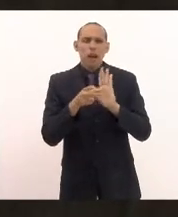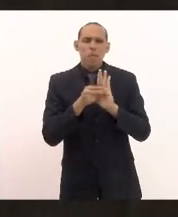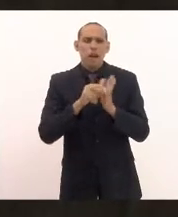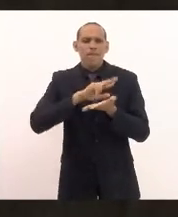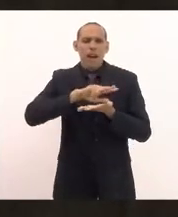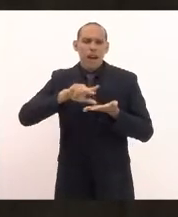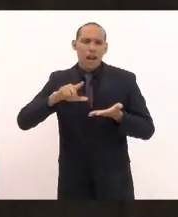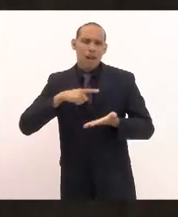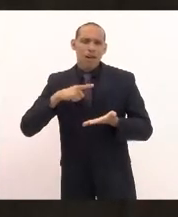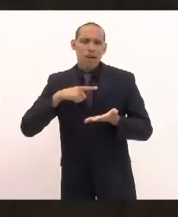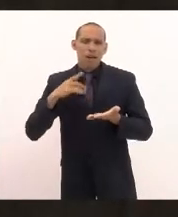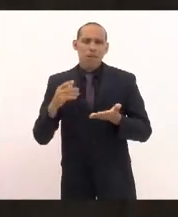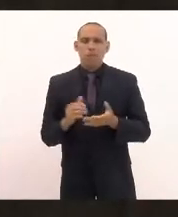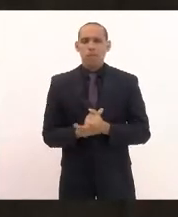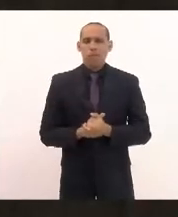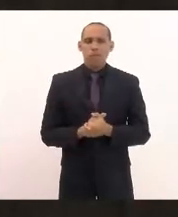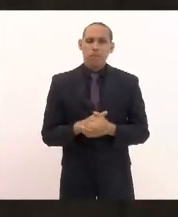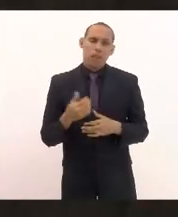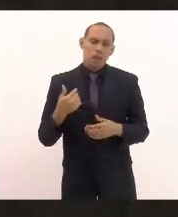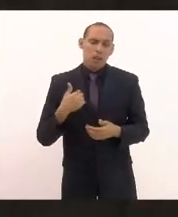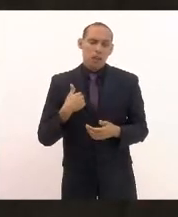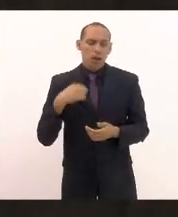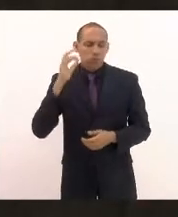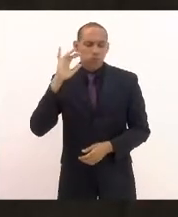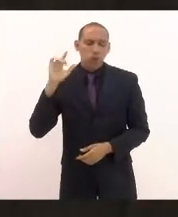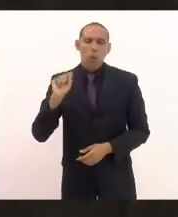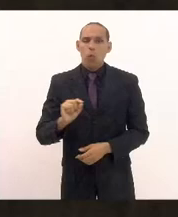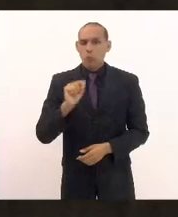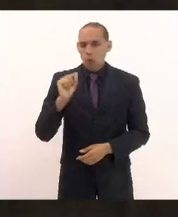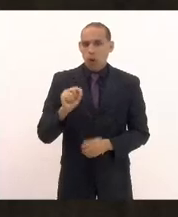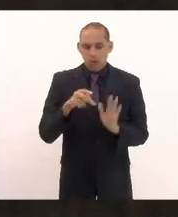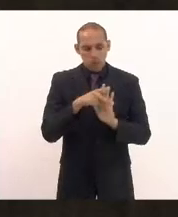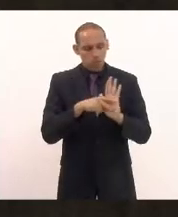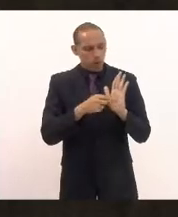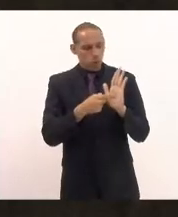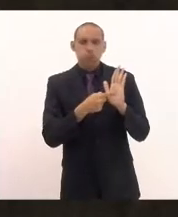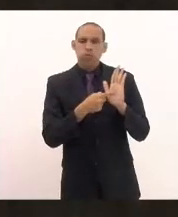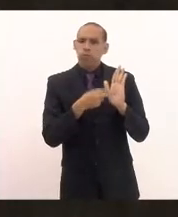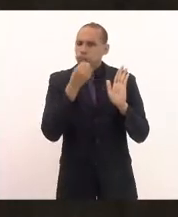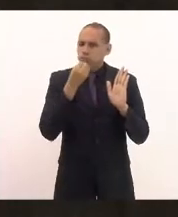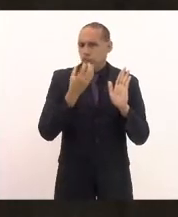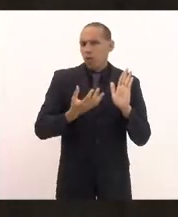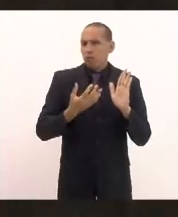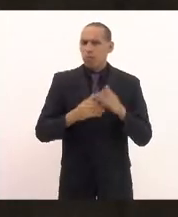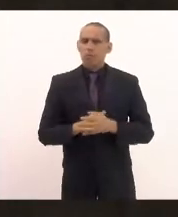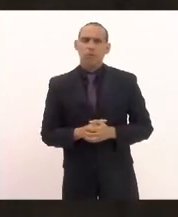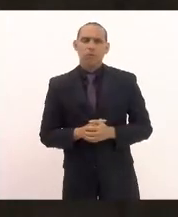emendas. Considero o projeto muito bom,